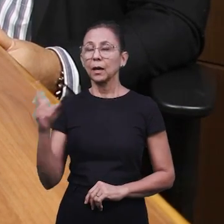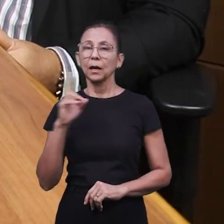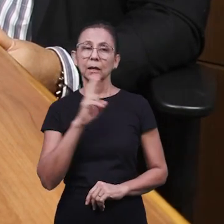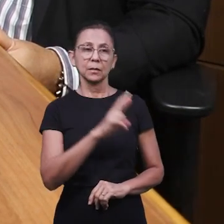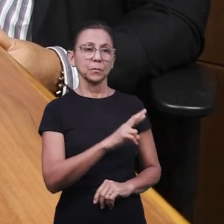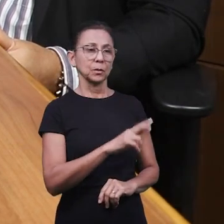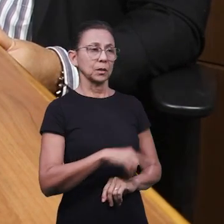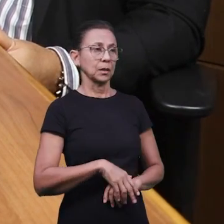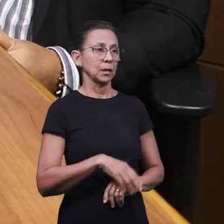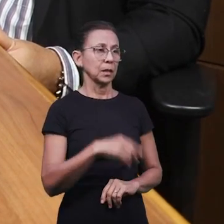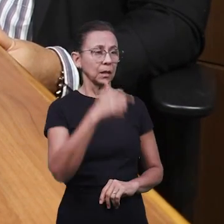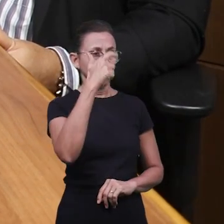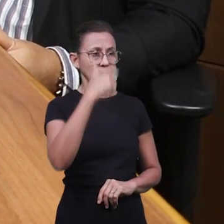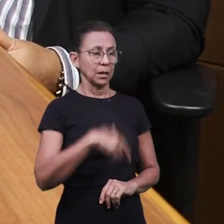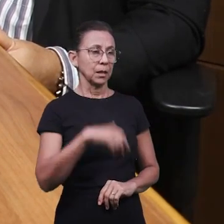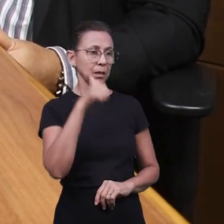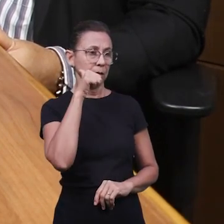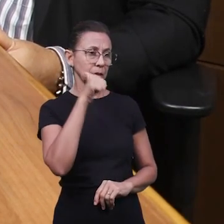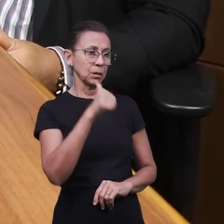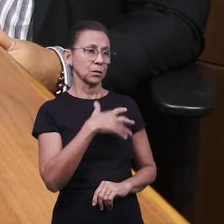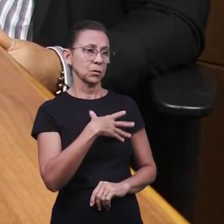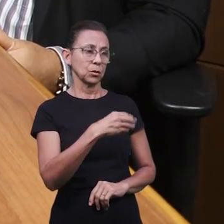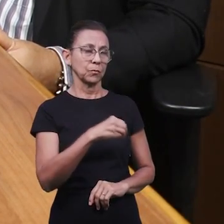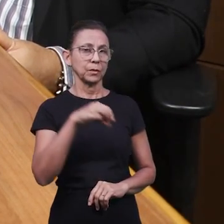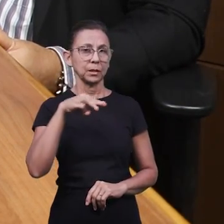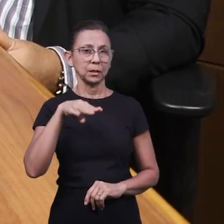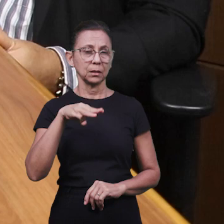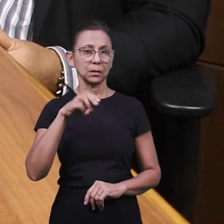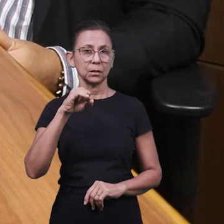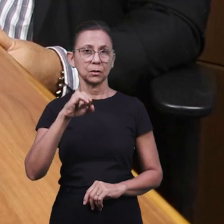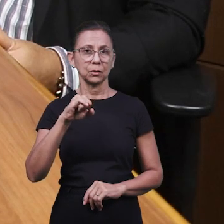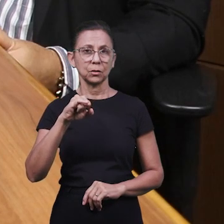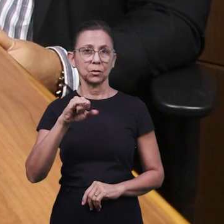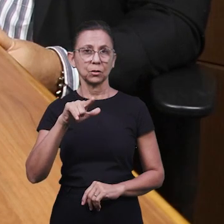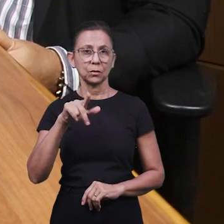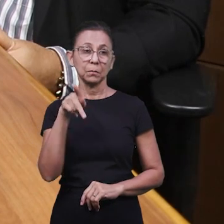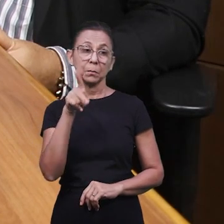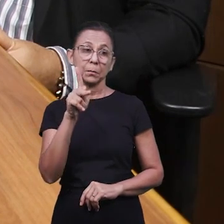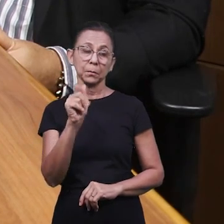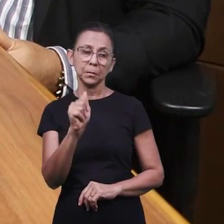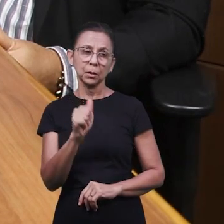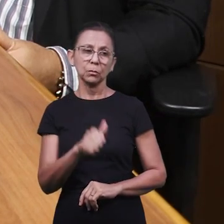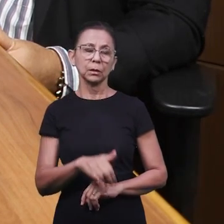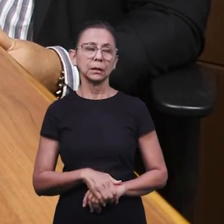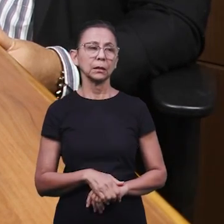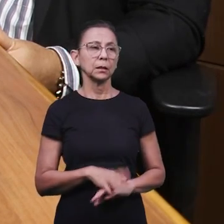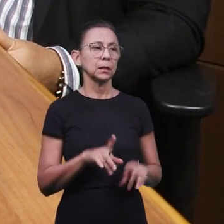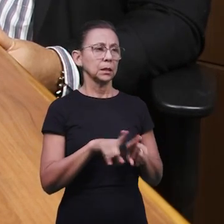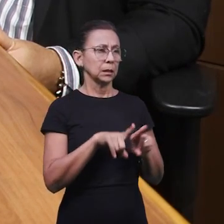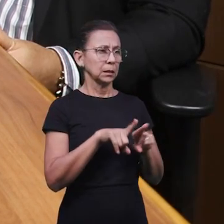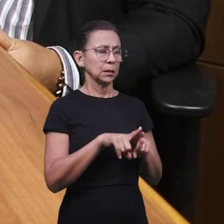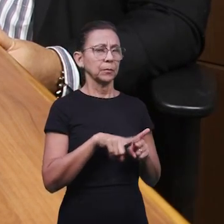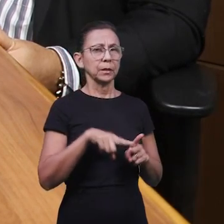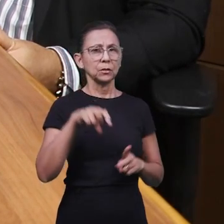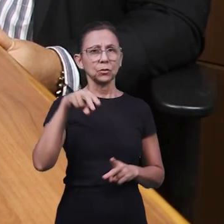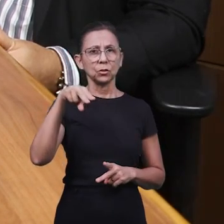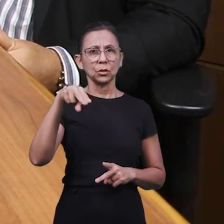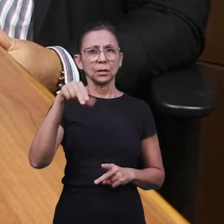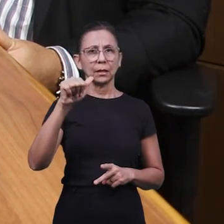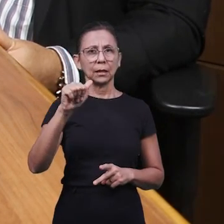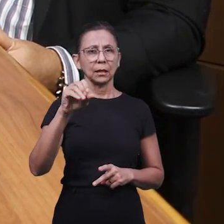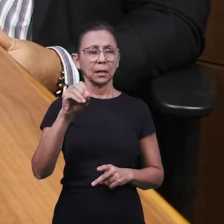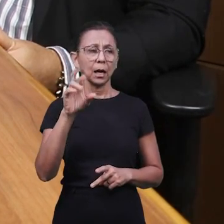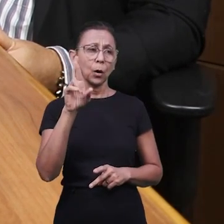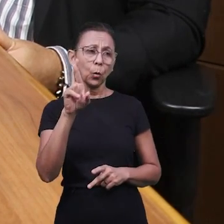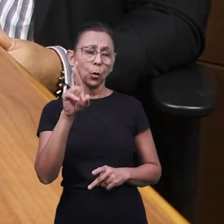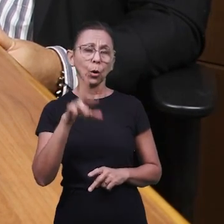de Betuel, de Milca, que deu a Naor. Quando ela disse Naor, ele entendeu porque Naor era